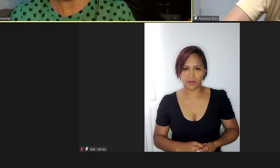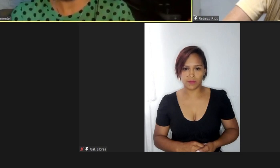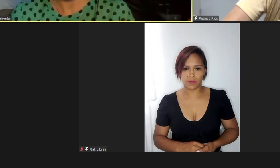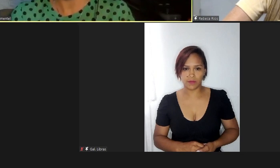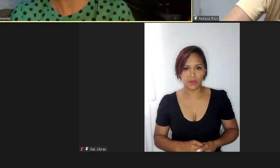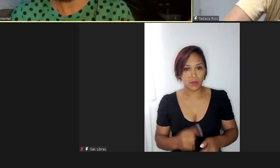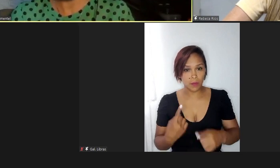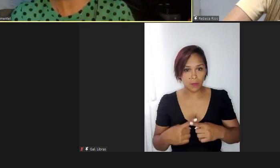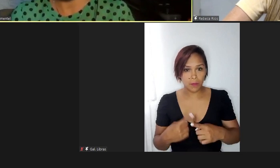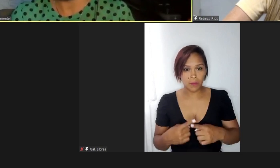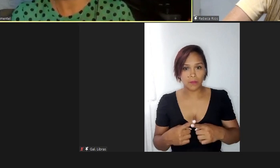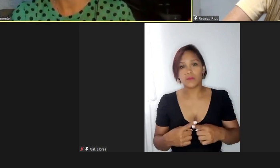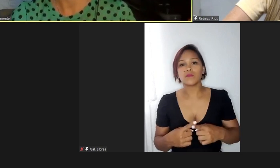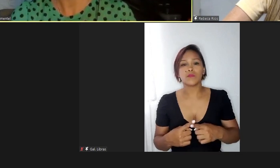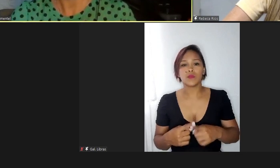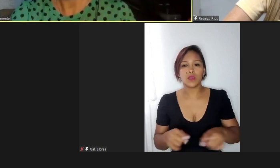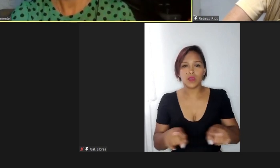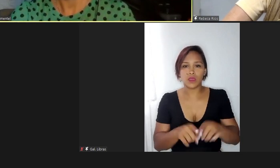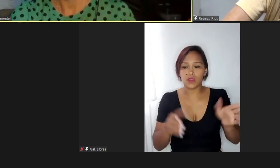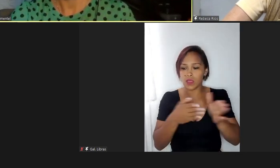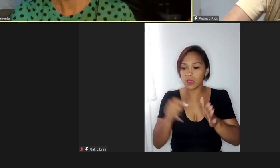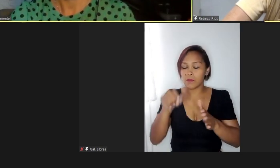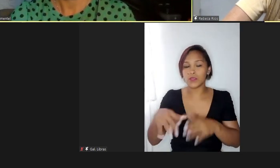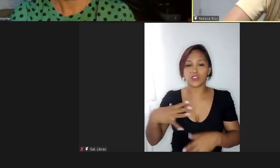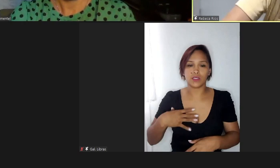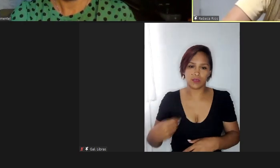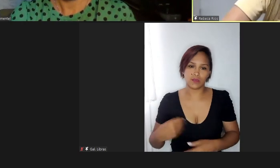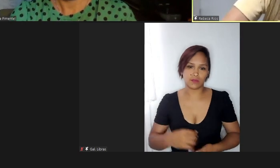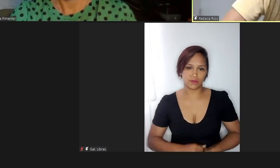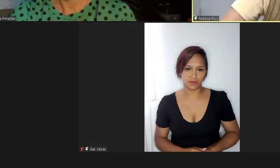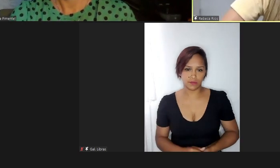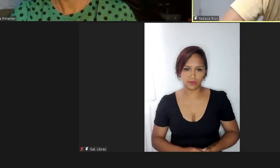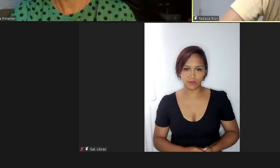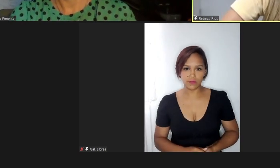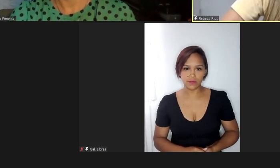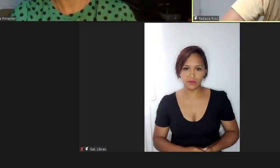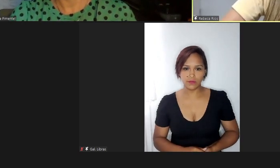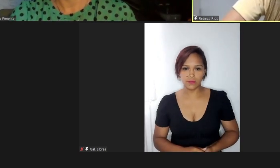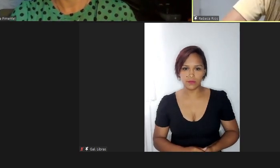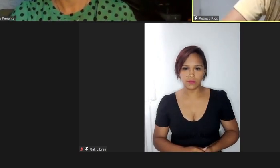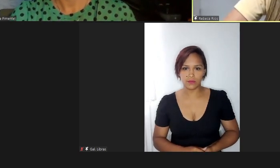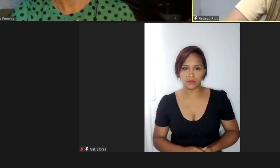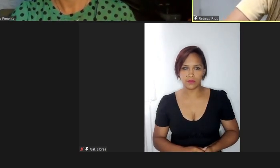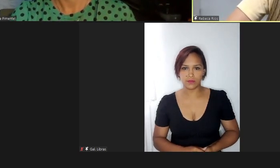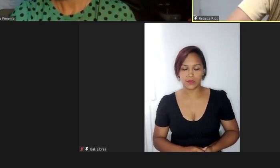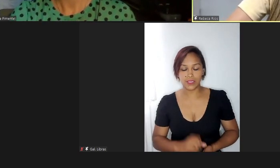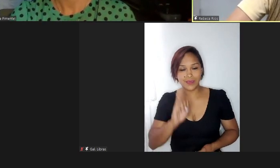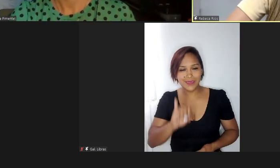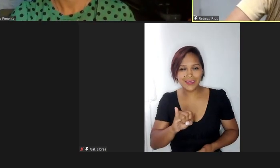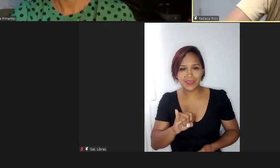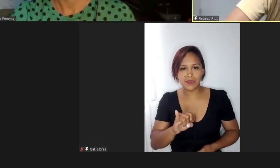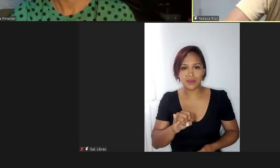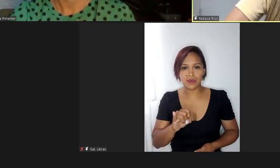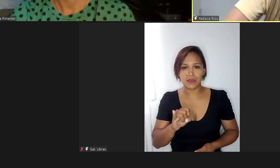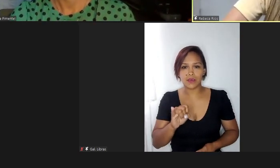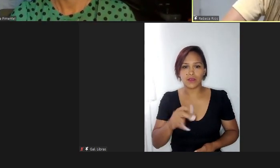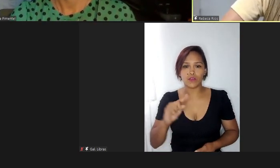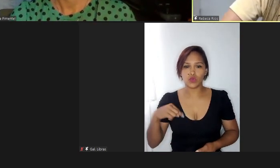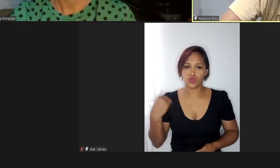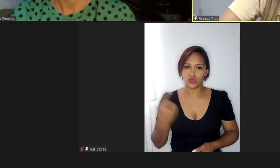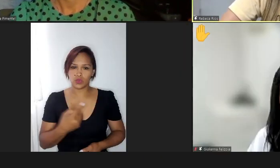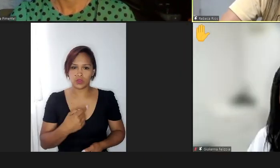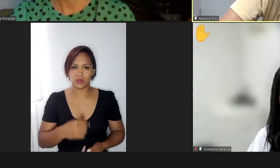vai ser algo natural, A doutora Juliana me ajudou muito aí nisso, porque o meu João também